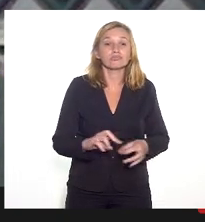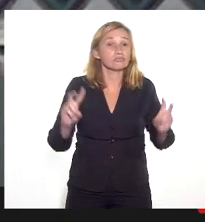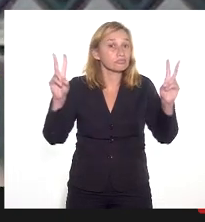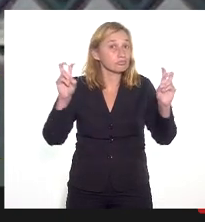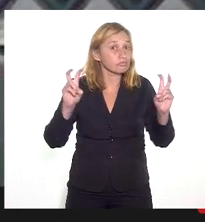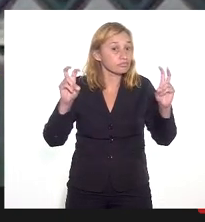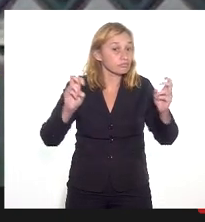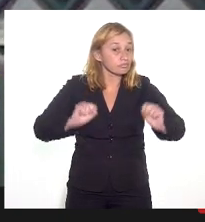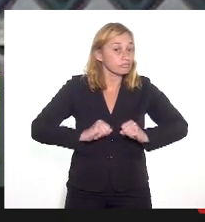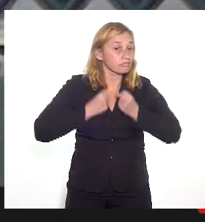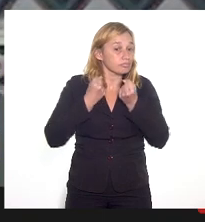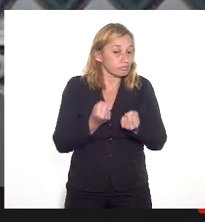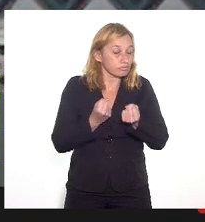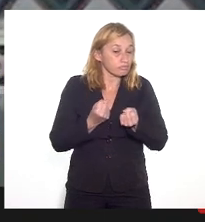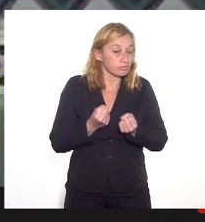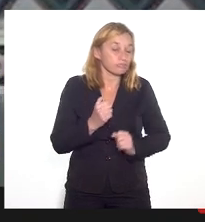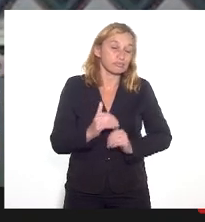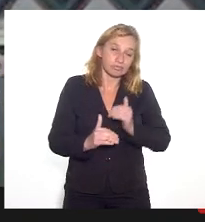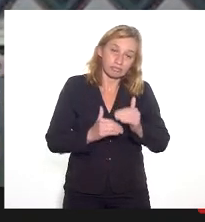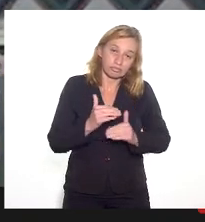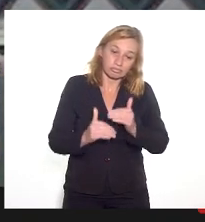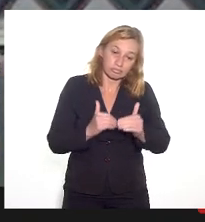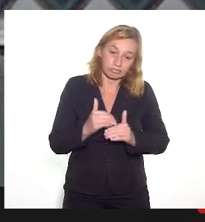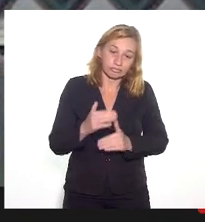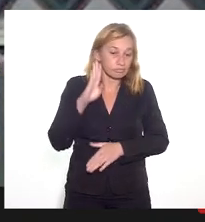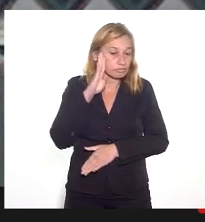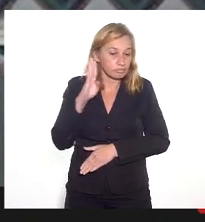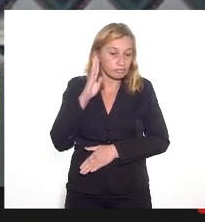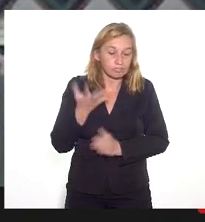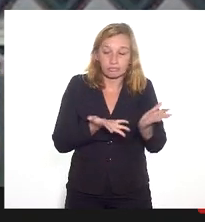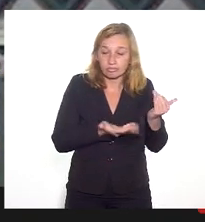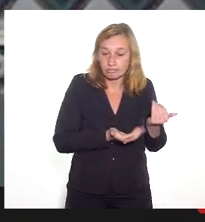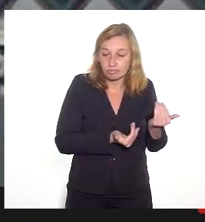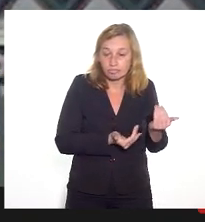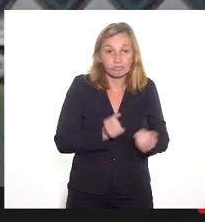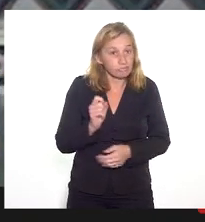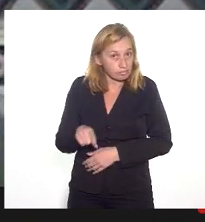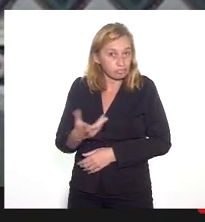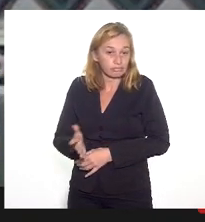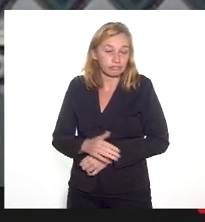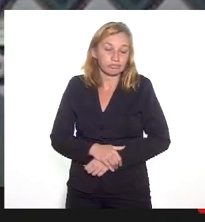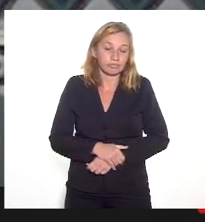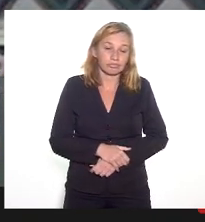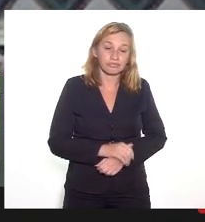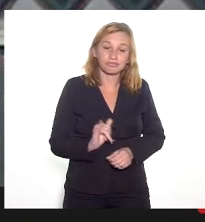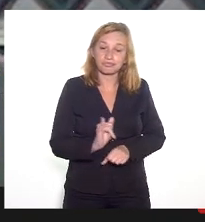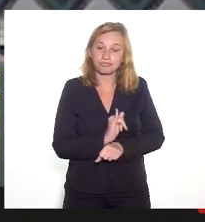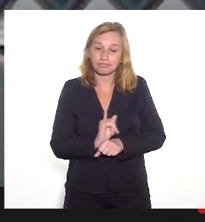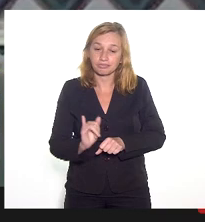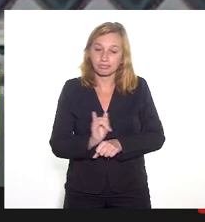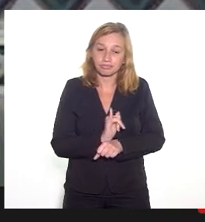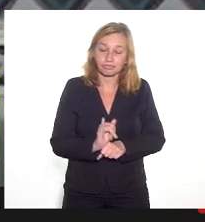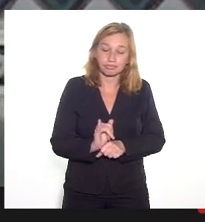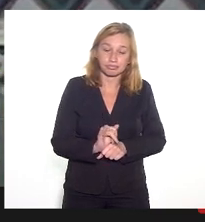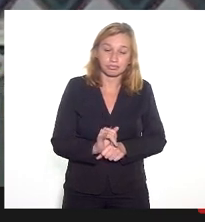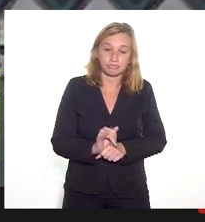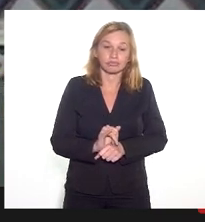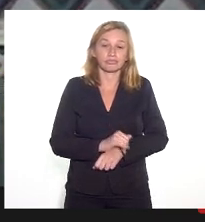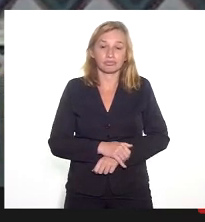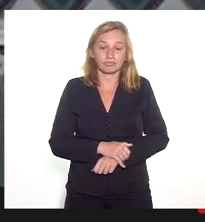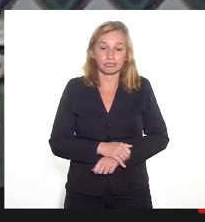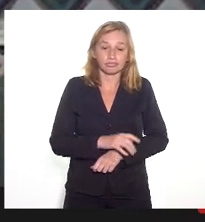temática, fortalecendo esse processo, principalmente com as juventudes, né? E articulada com redes importantes como